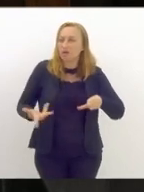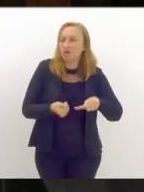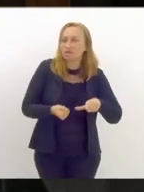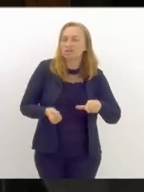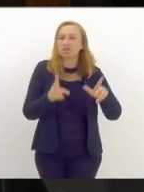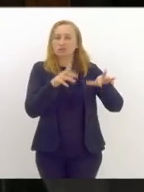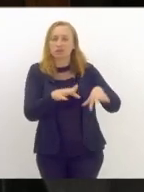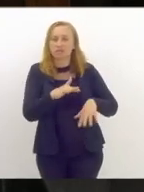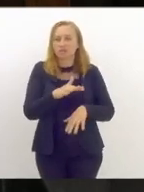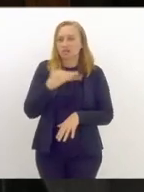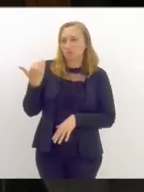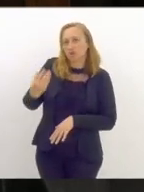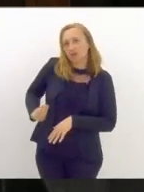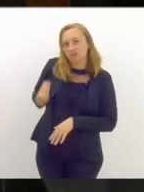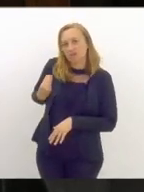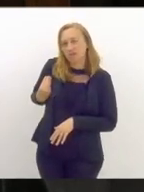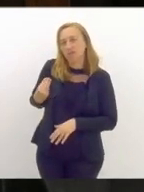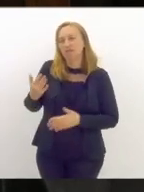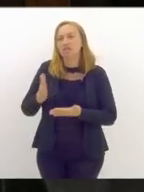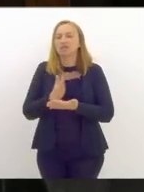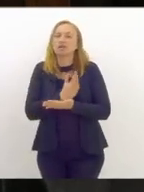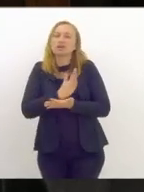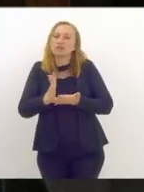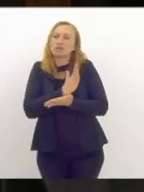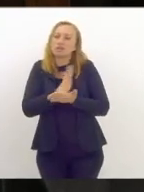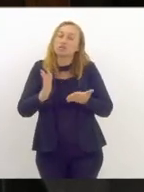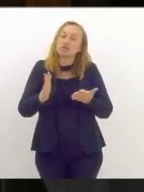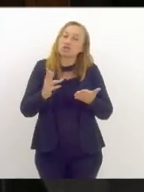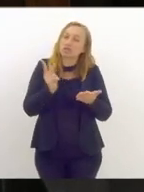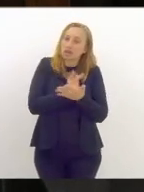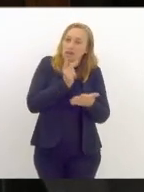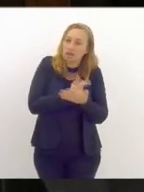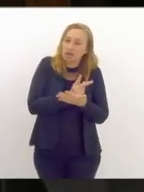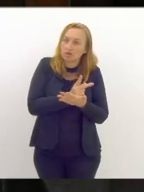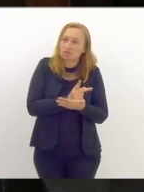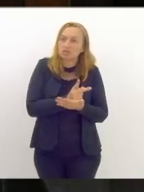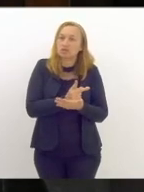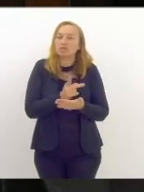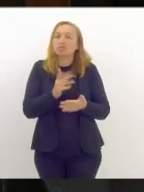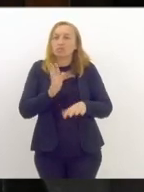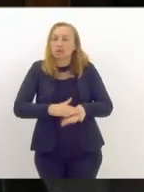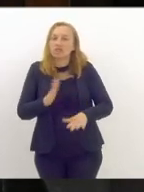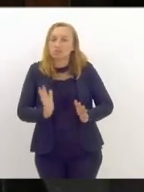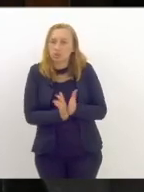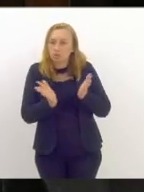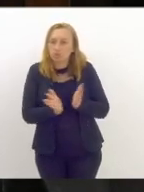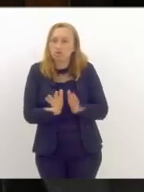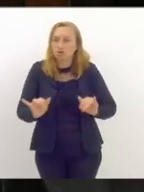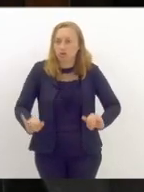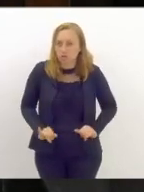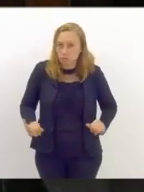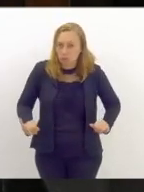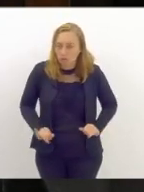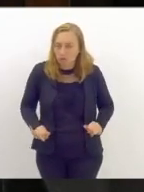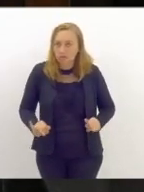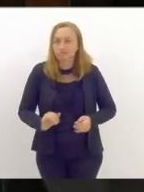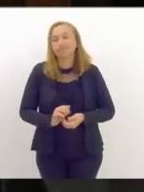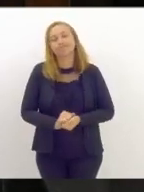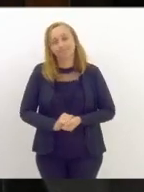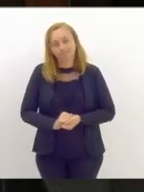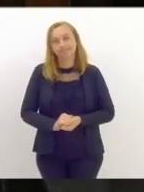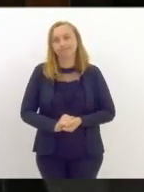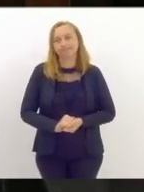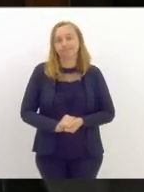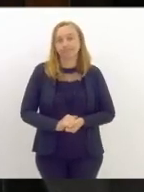morte. E, na maioria das vezes, quando a gente falha nessa missão, geralmente são os mais carentes que sofrem, são as populações, as pessoas que